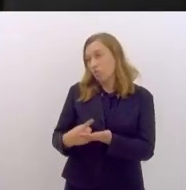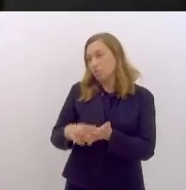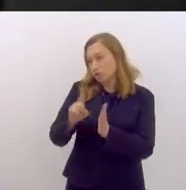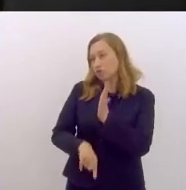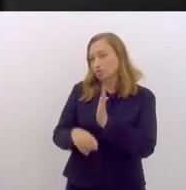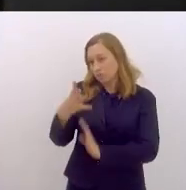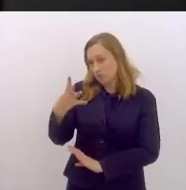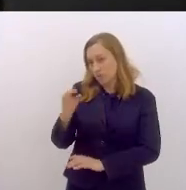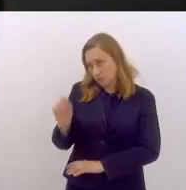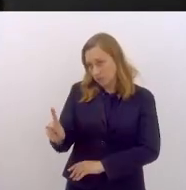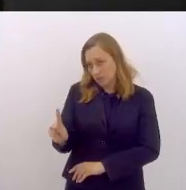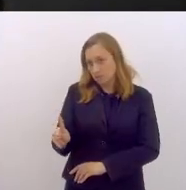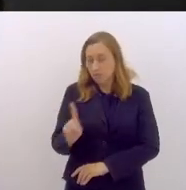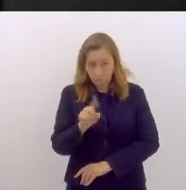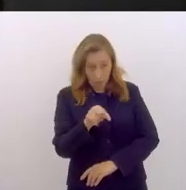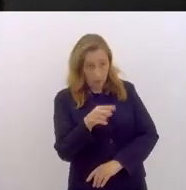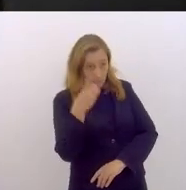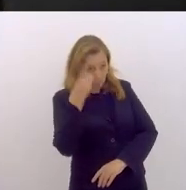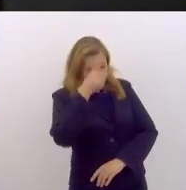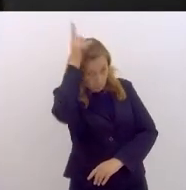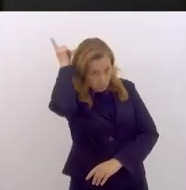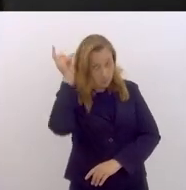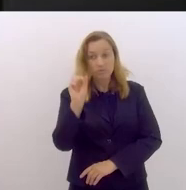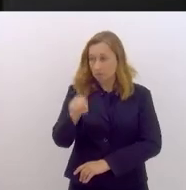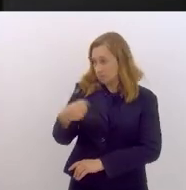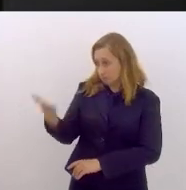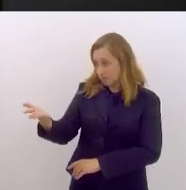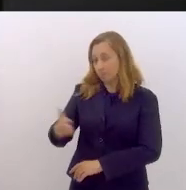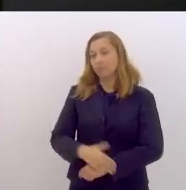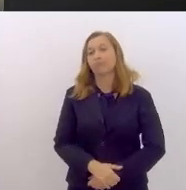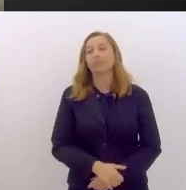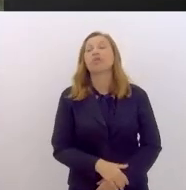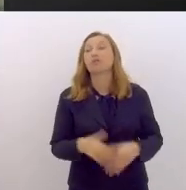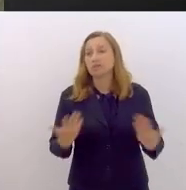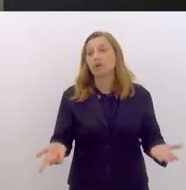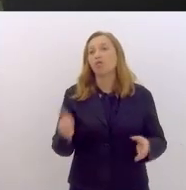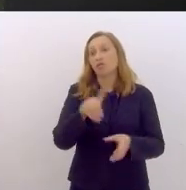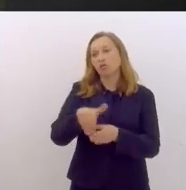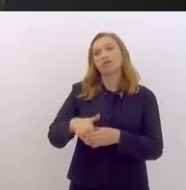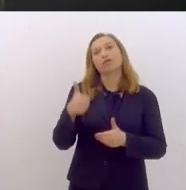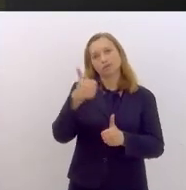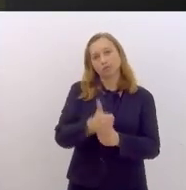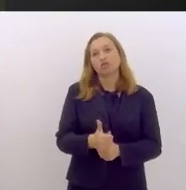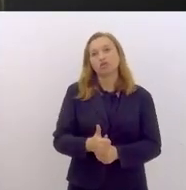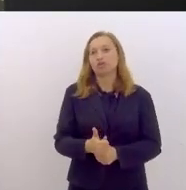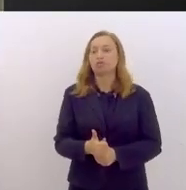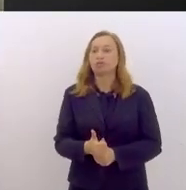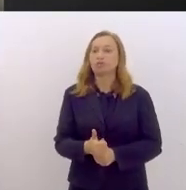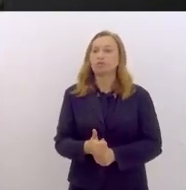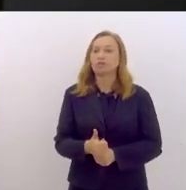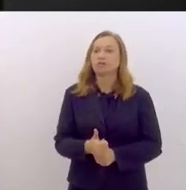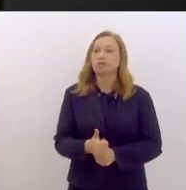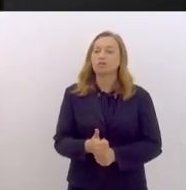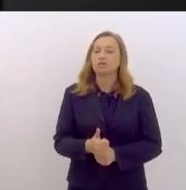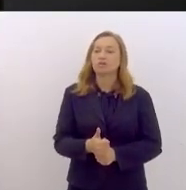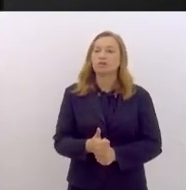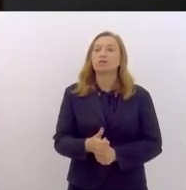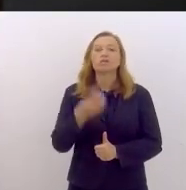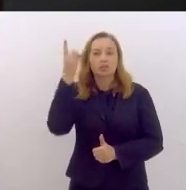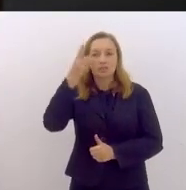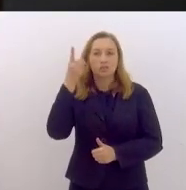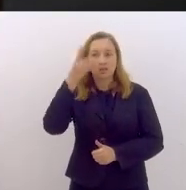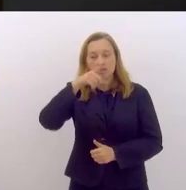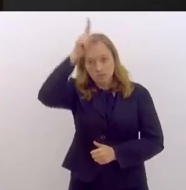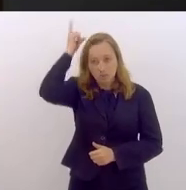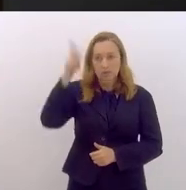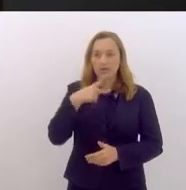para 4%. É isso, Luiz? É isso. Então, eu vou votar o substitutivo que o Luiz Paulo acabou de